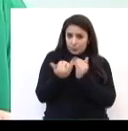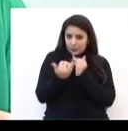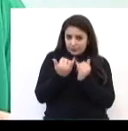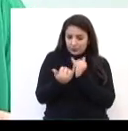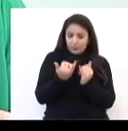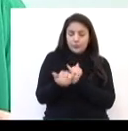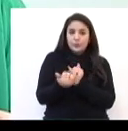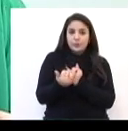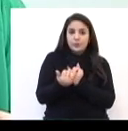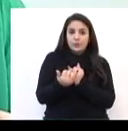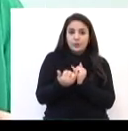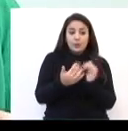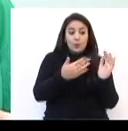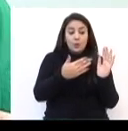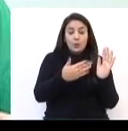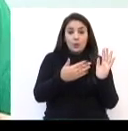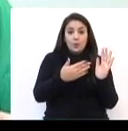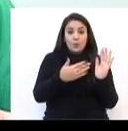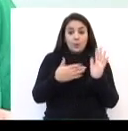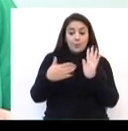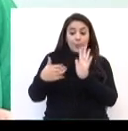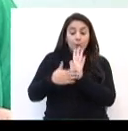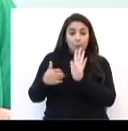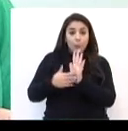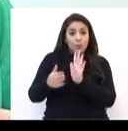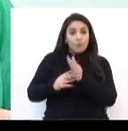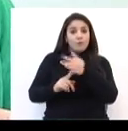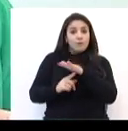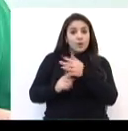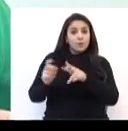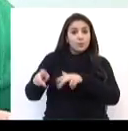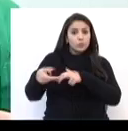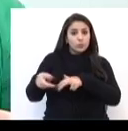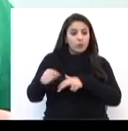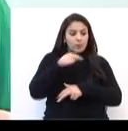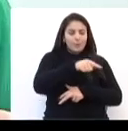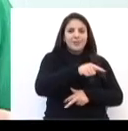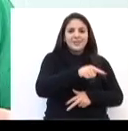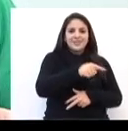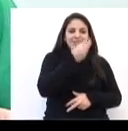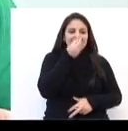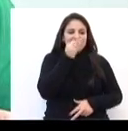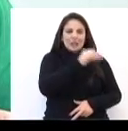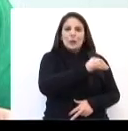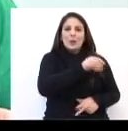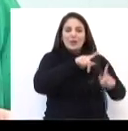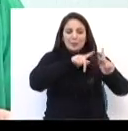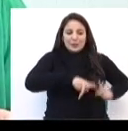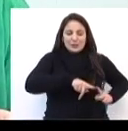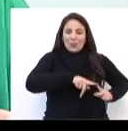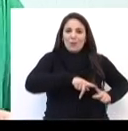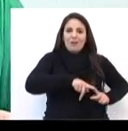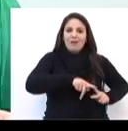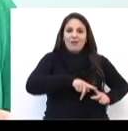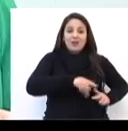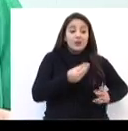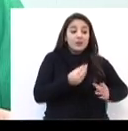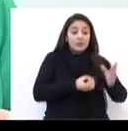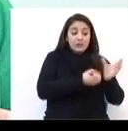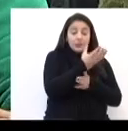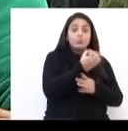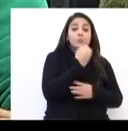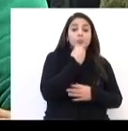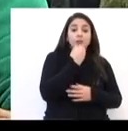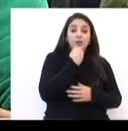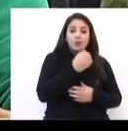você coloca subsídios para a Feira do Produtor, mas você expulsa o pequeno agricultor com uma